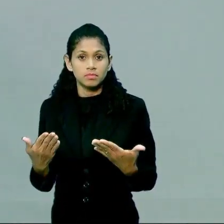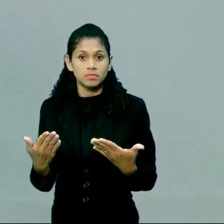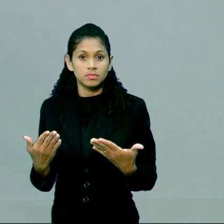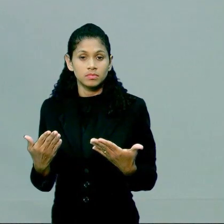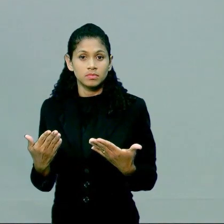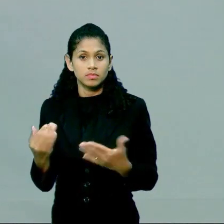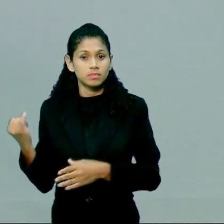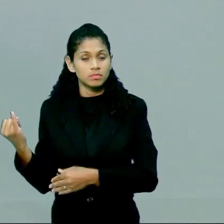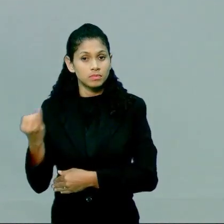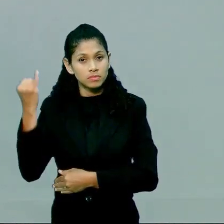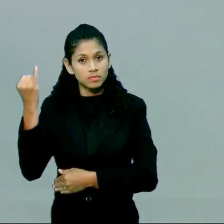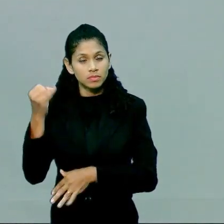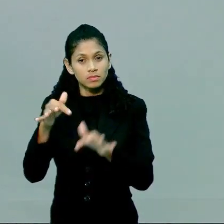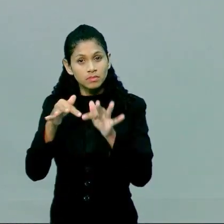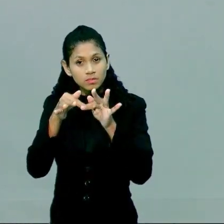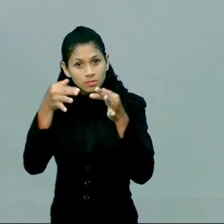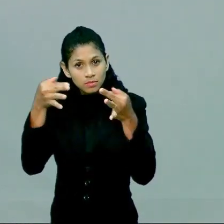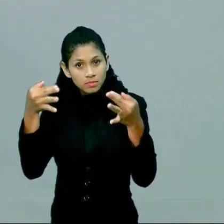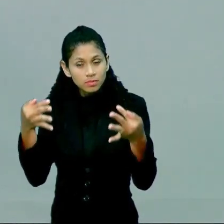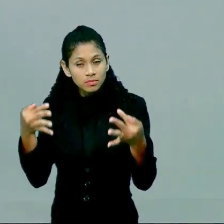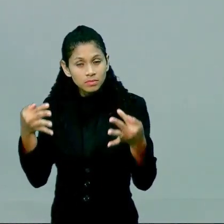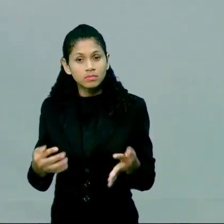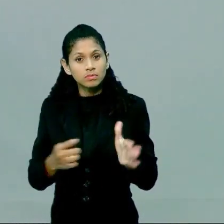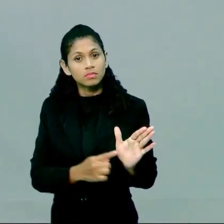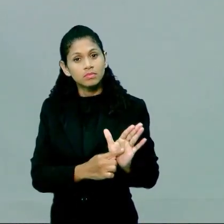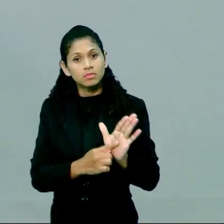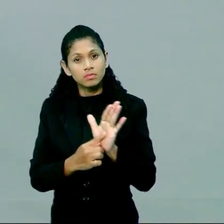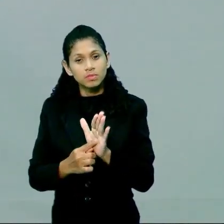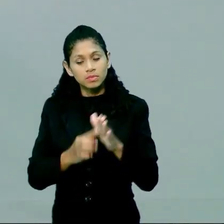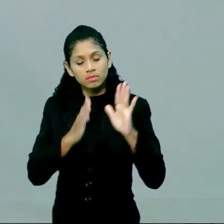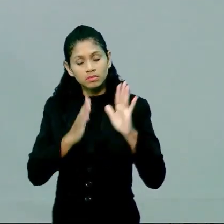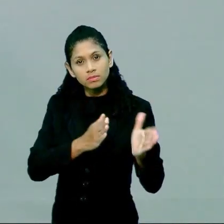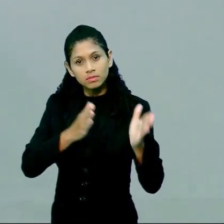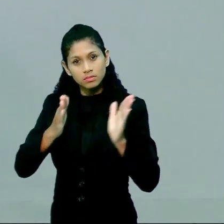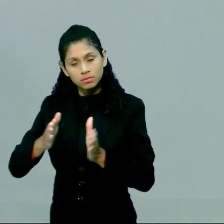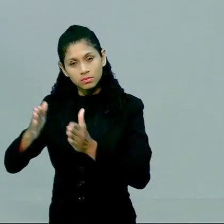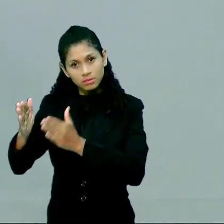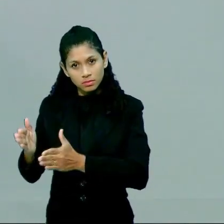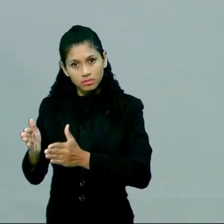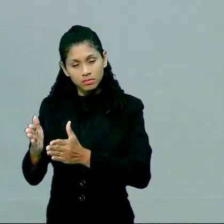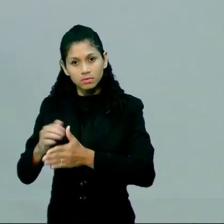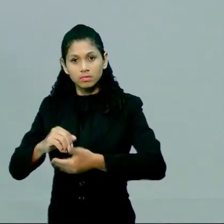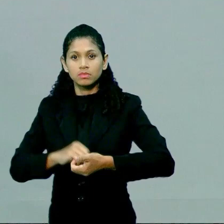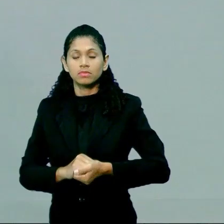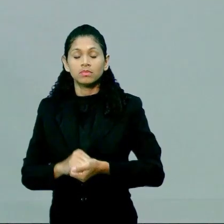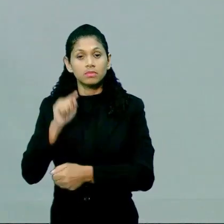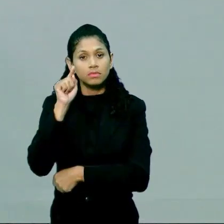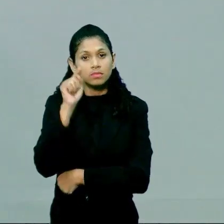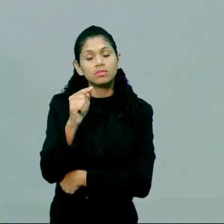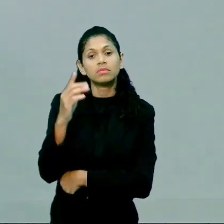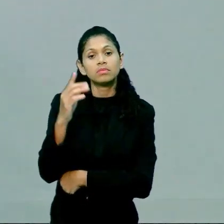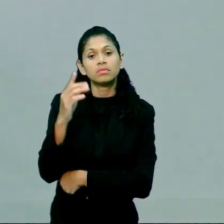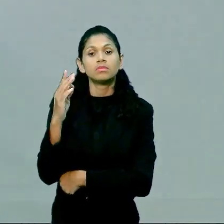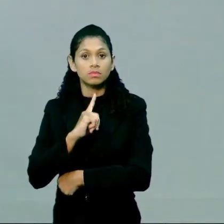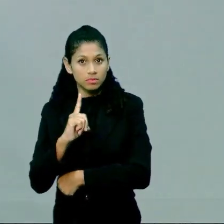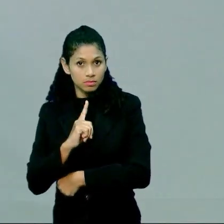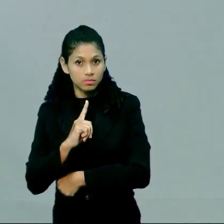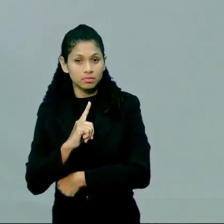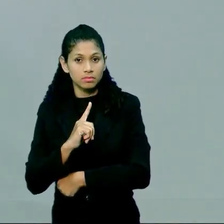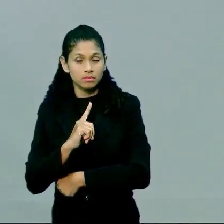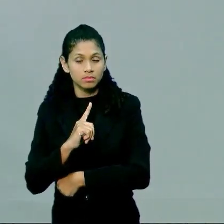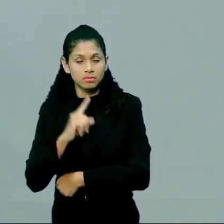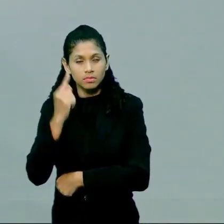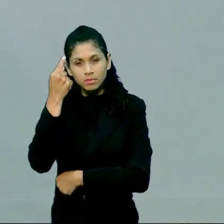nada simplificar mostrando cada passo. Para quê? Para que você tenha